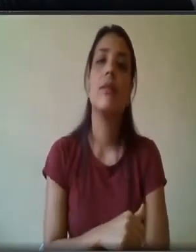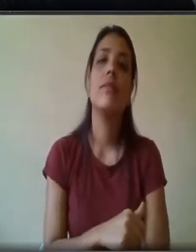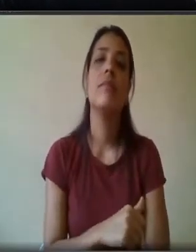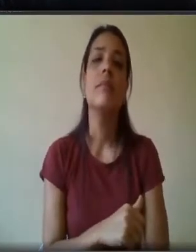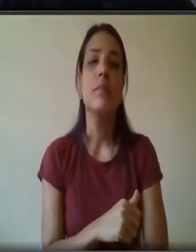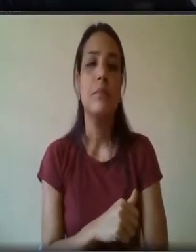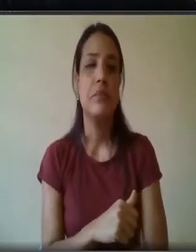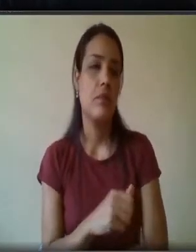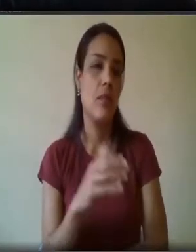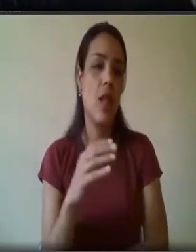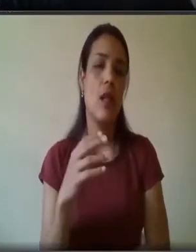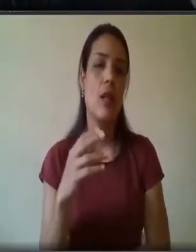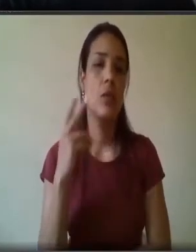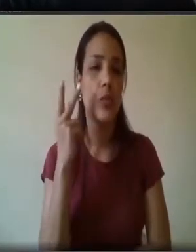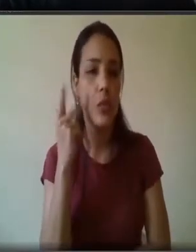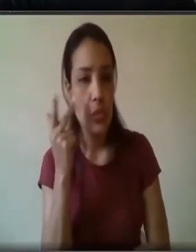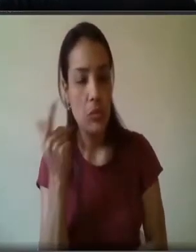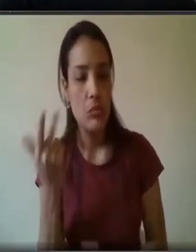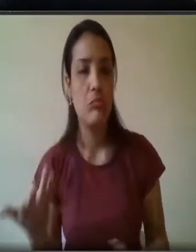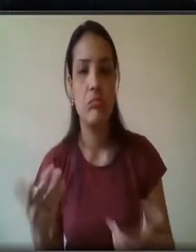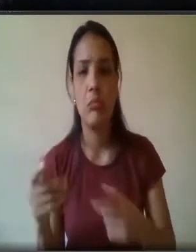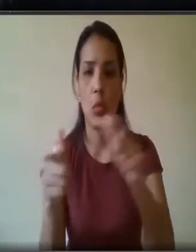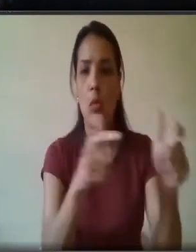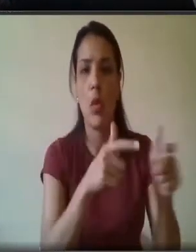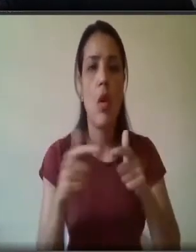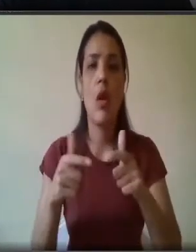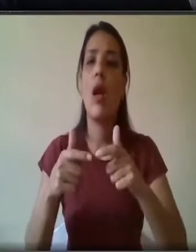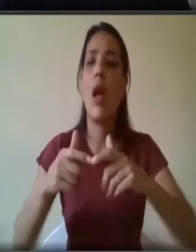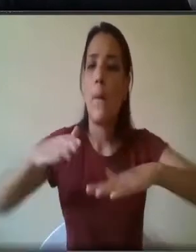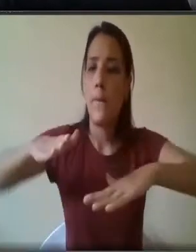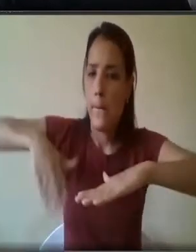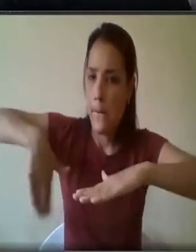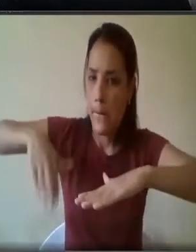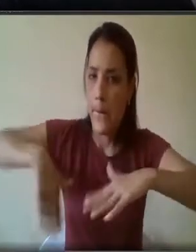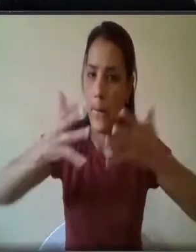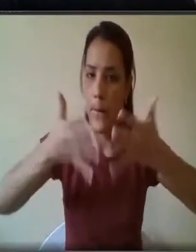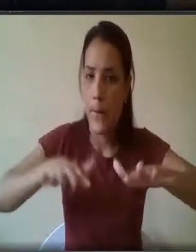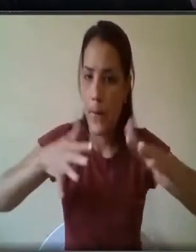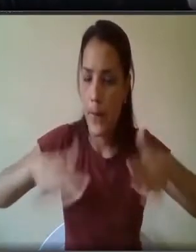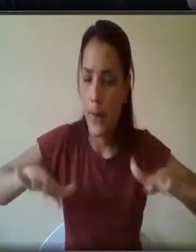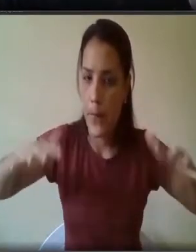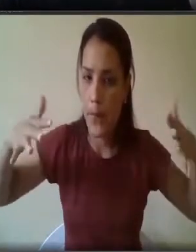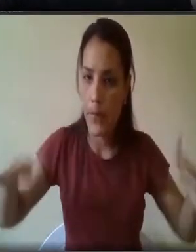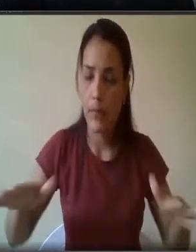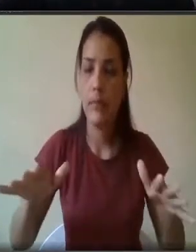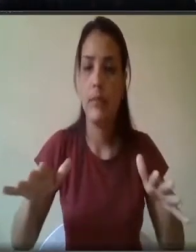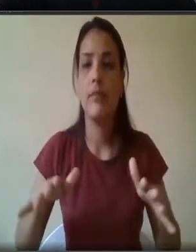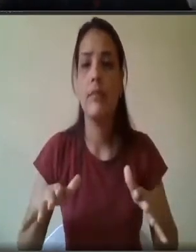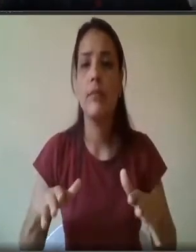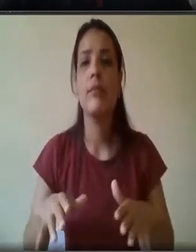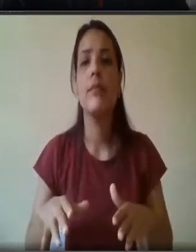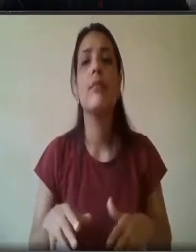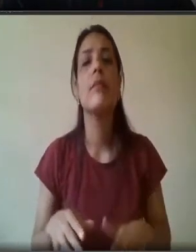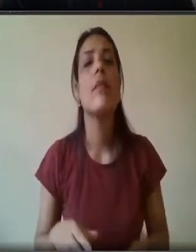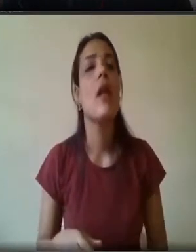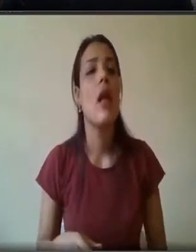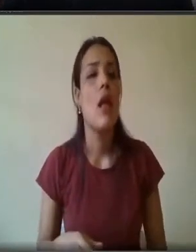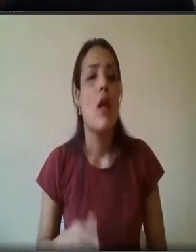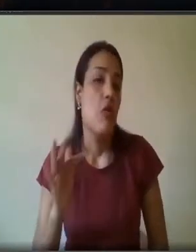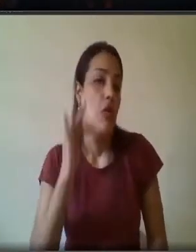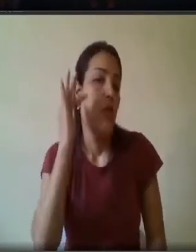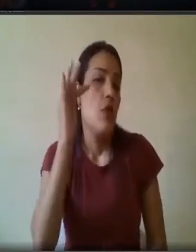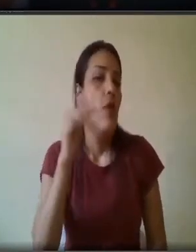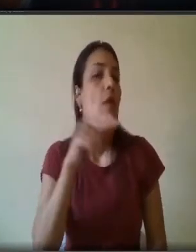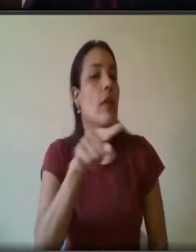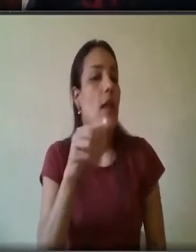Ceará, qualquer um desses lugares que tem uma praia, que você olhar para a praia, eu quero que você um dia faça esse exercício. Se você ainda não foi